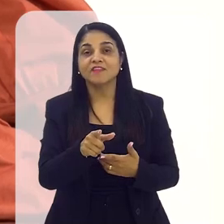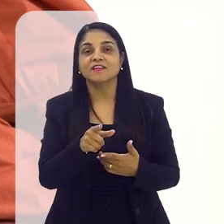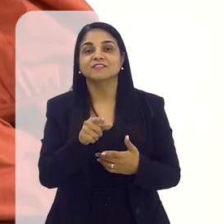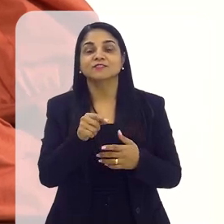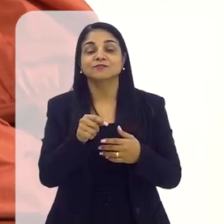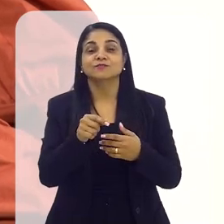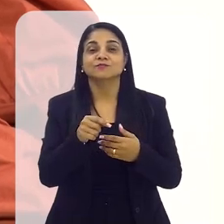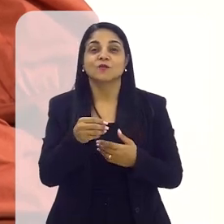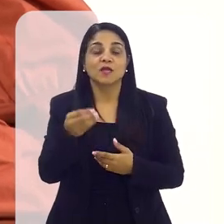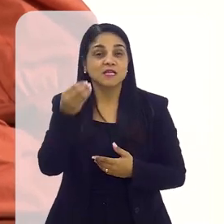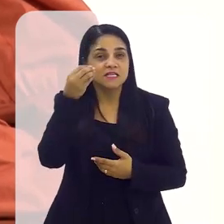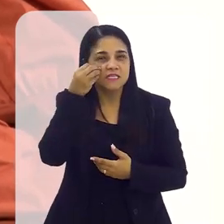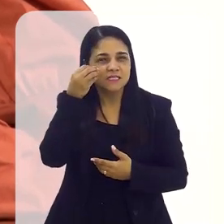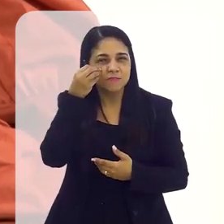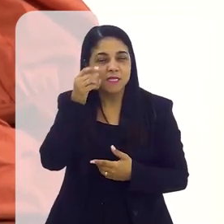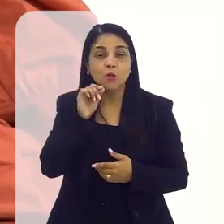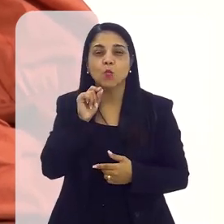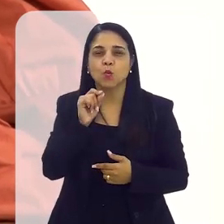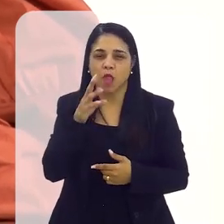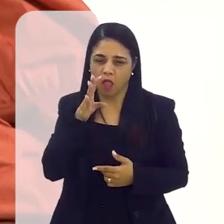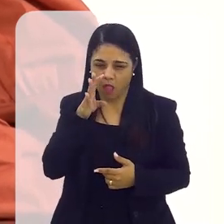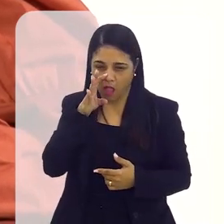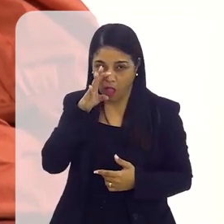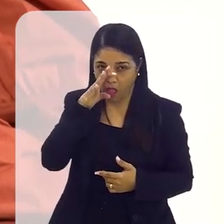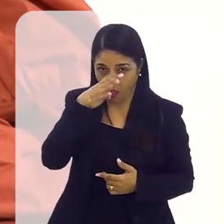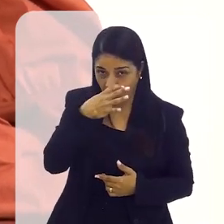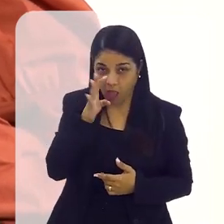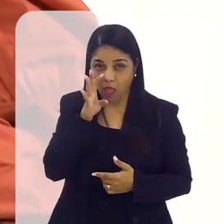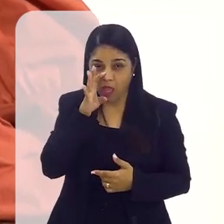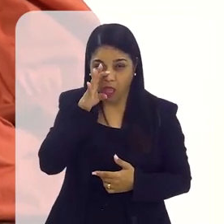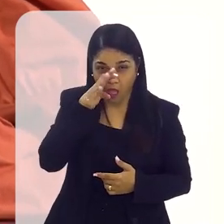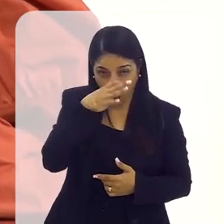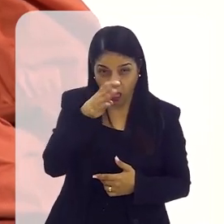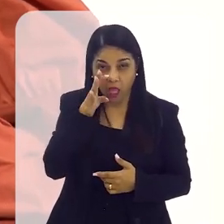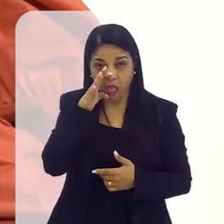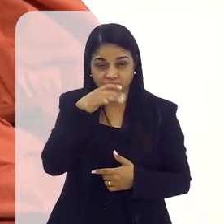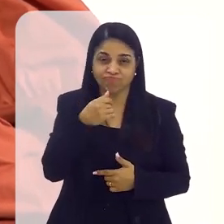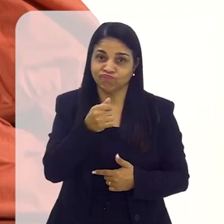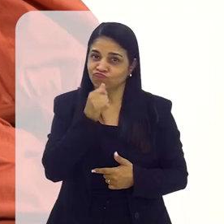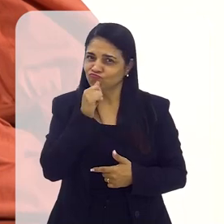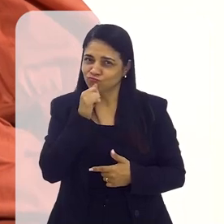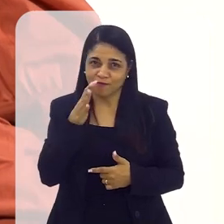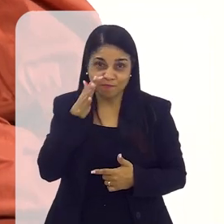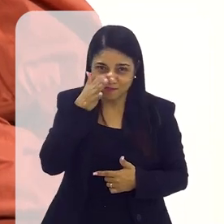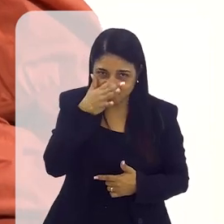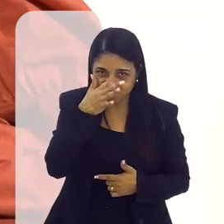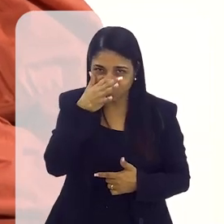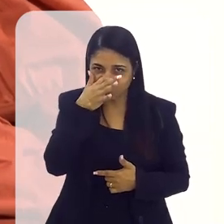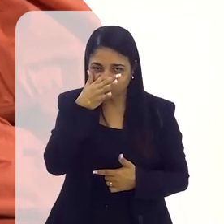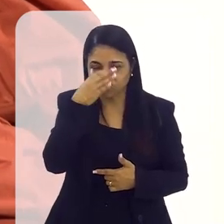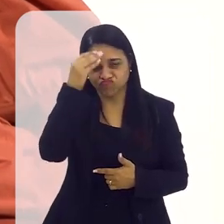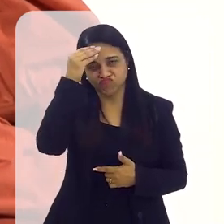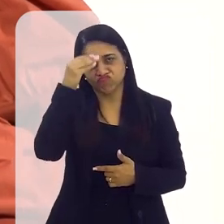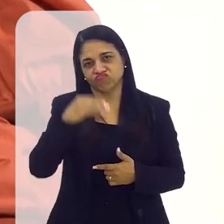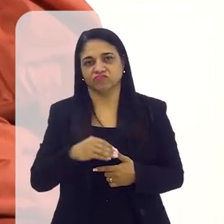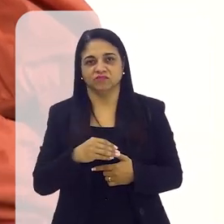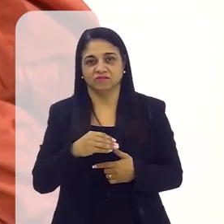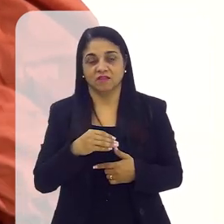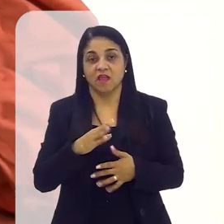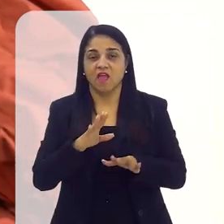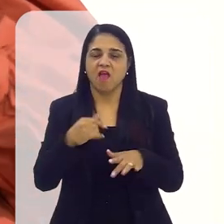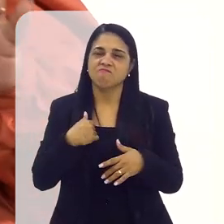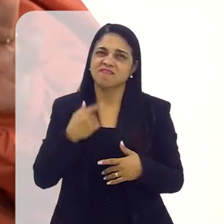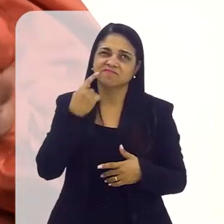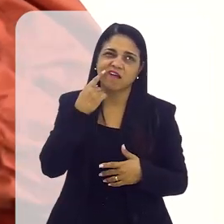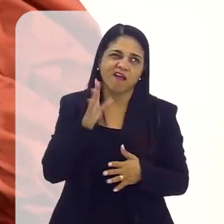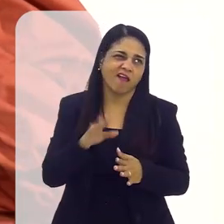a fórmula que dá certo é a persistência. Porque se você não tiver persistência, você acaba desistindo, porque você